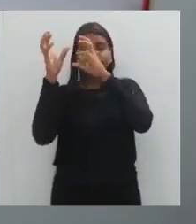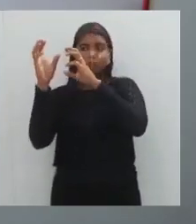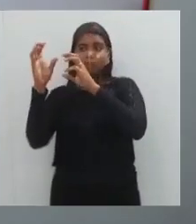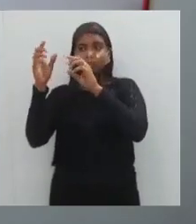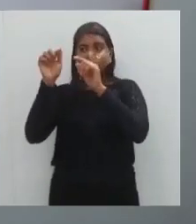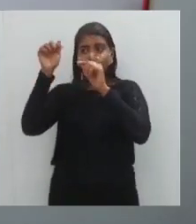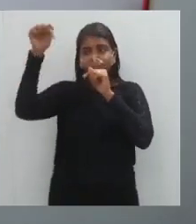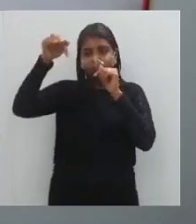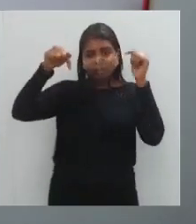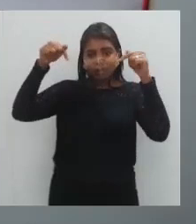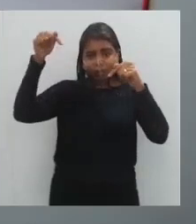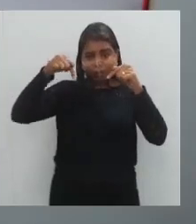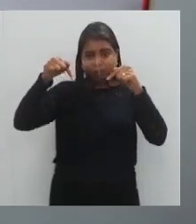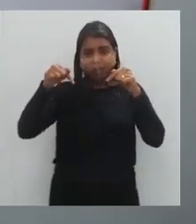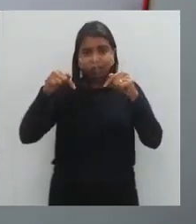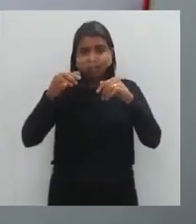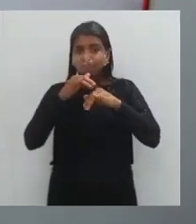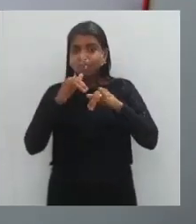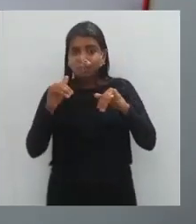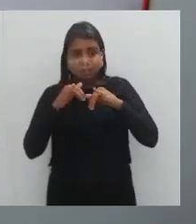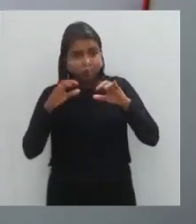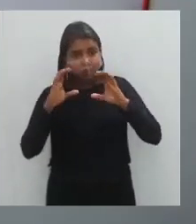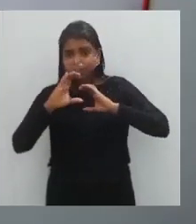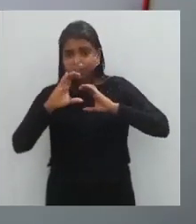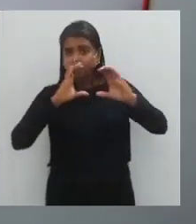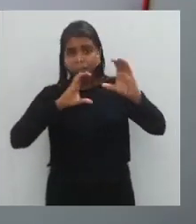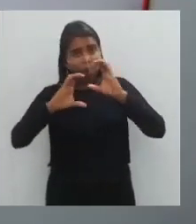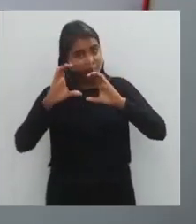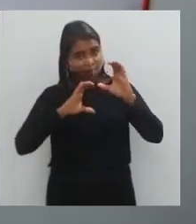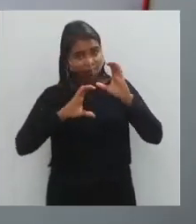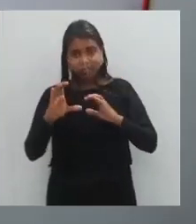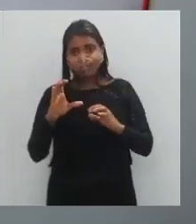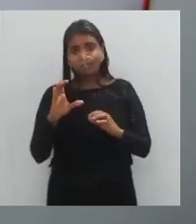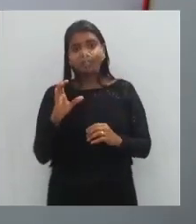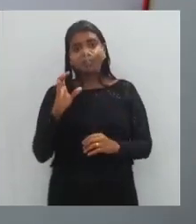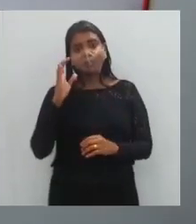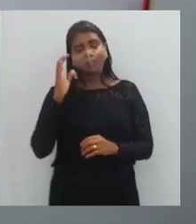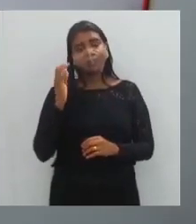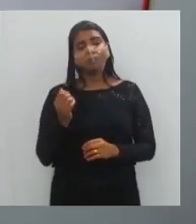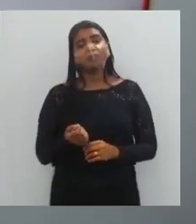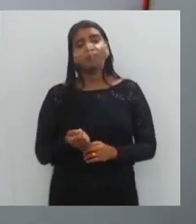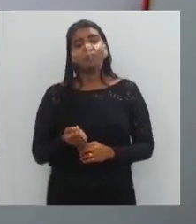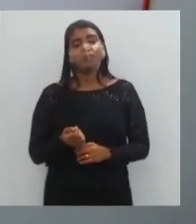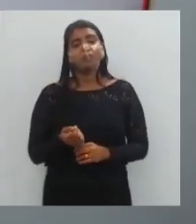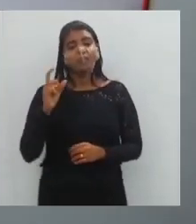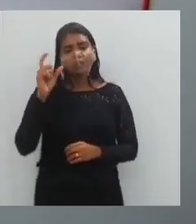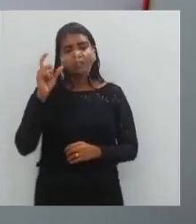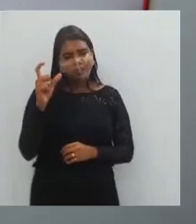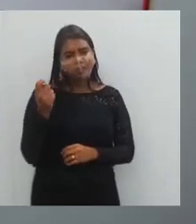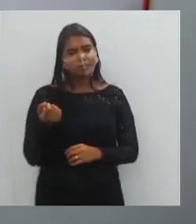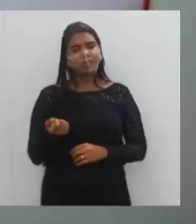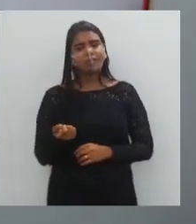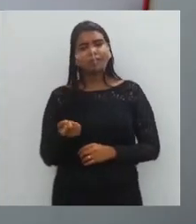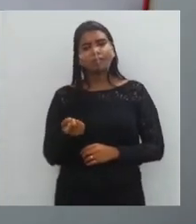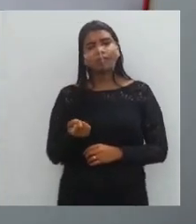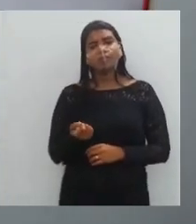estão pontiagudos, tudo isso comunica, tudo isso tem uma intencionalidade, tá? E eles